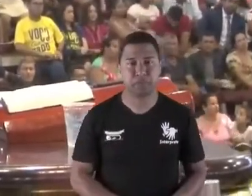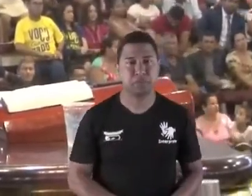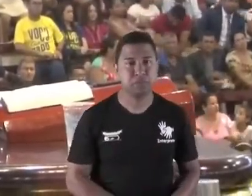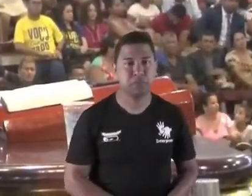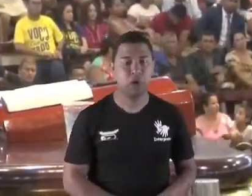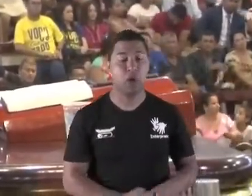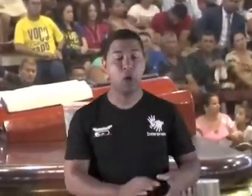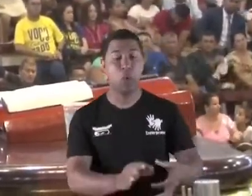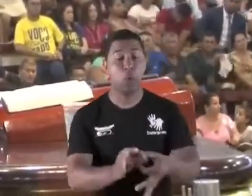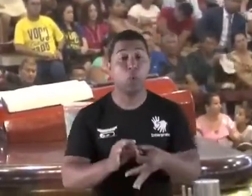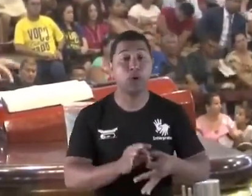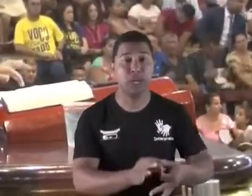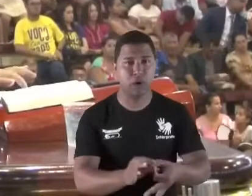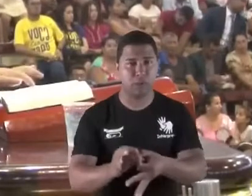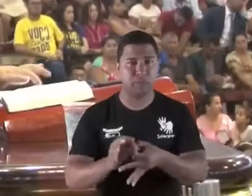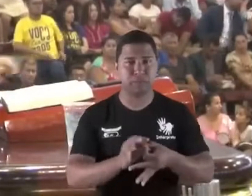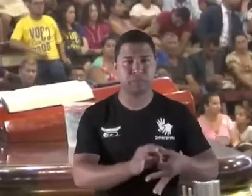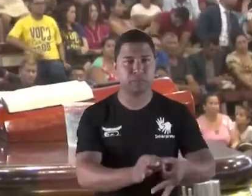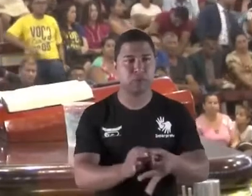união,